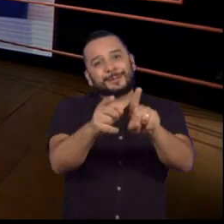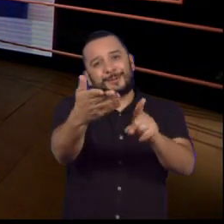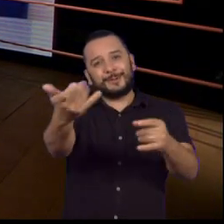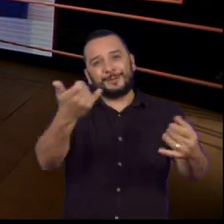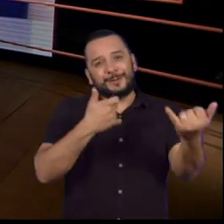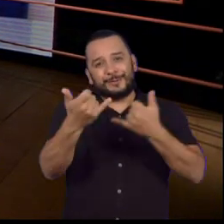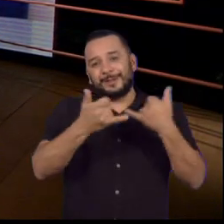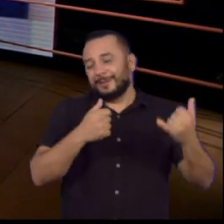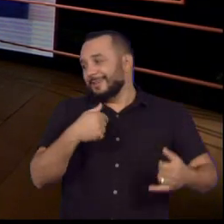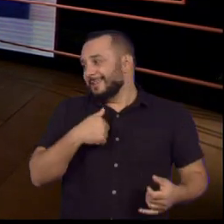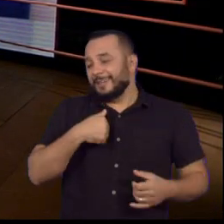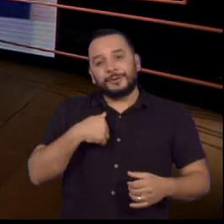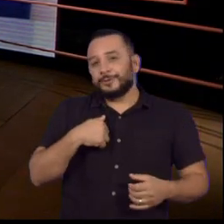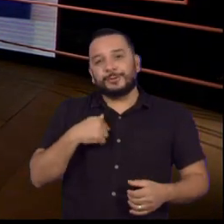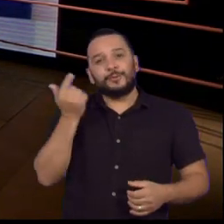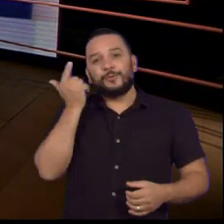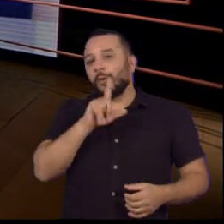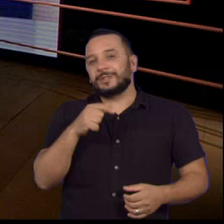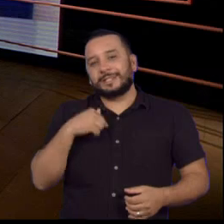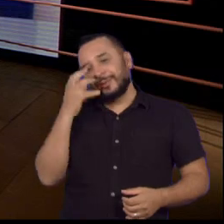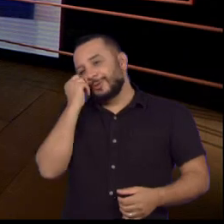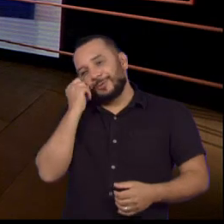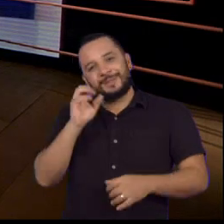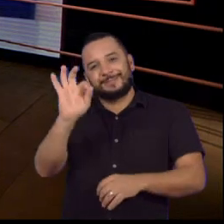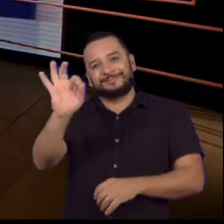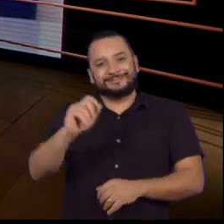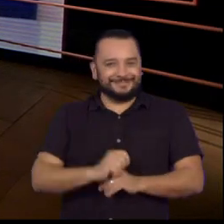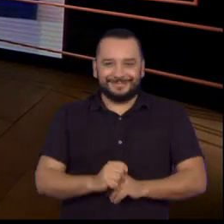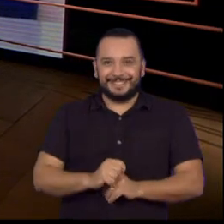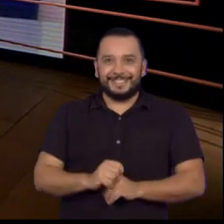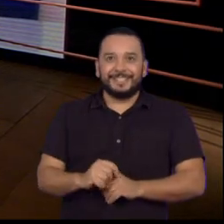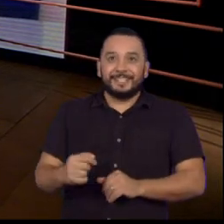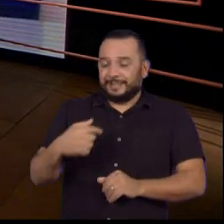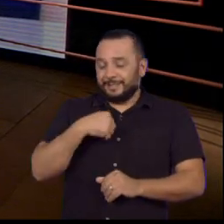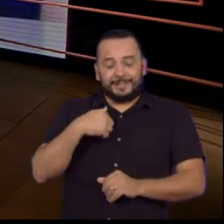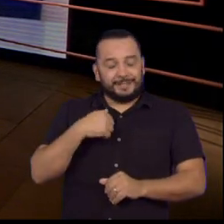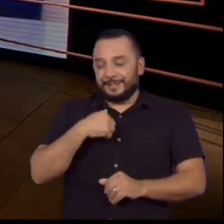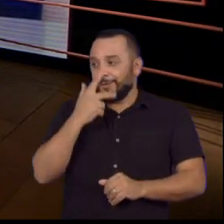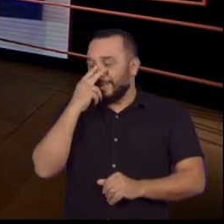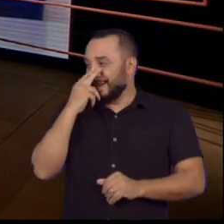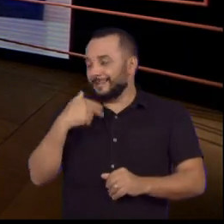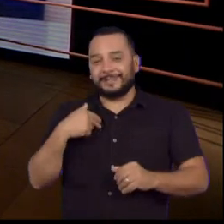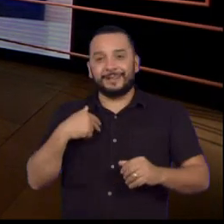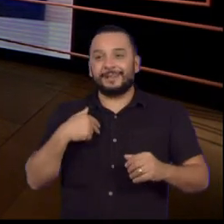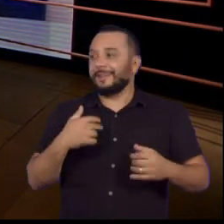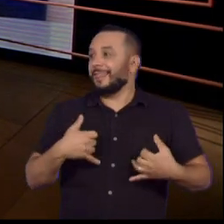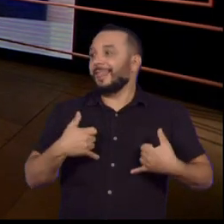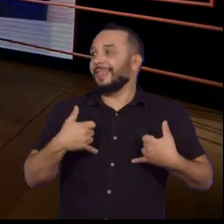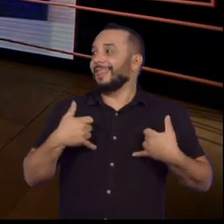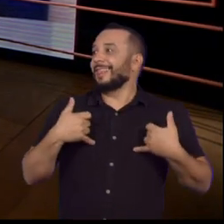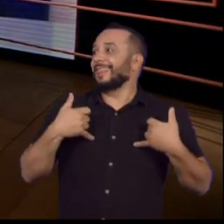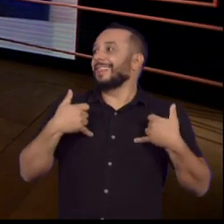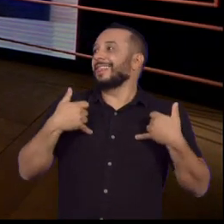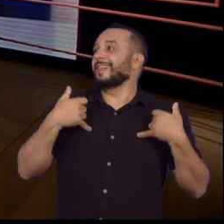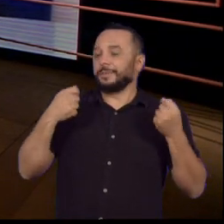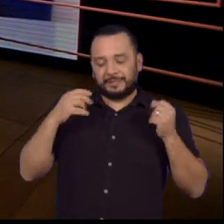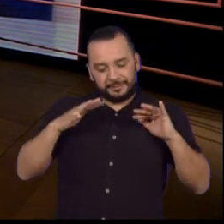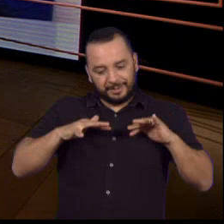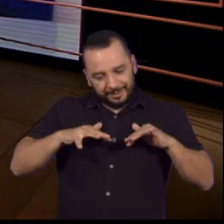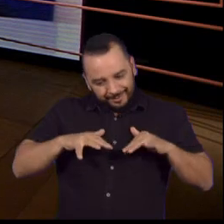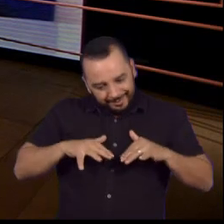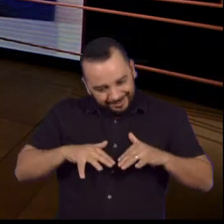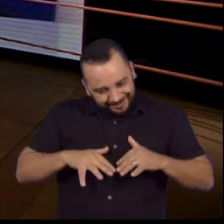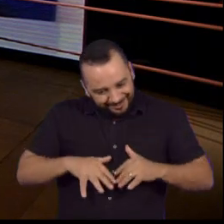estou preocupada. Tem que baixar, tem que voltar aqui, entrar na realidade. Porque isso sim,